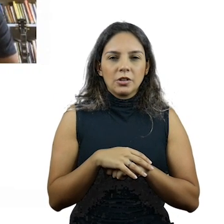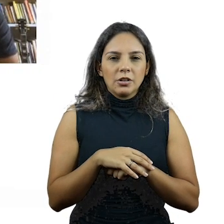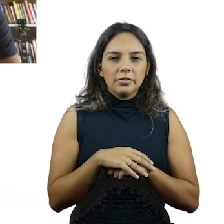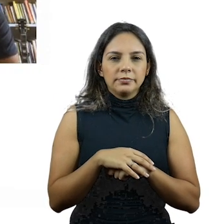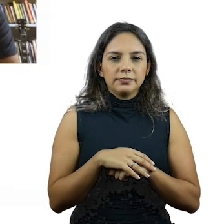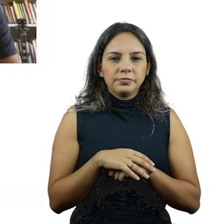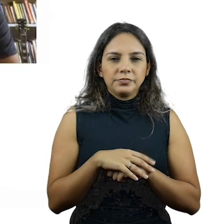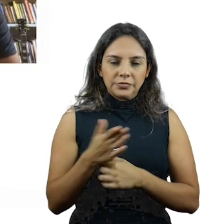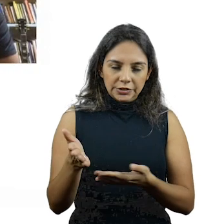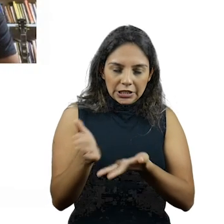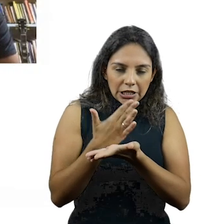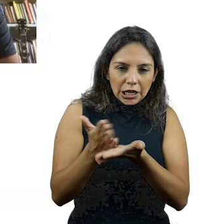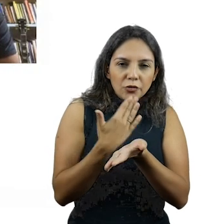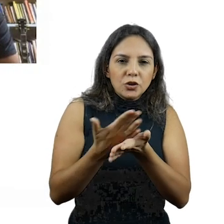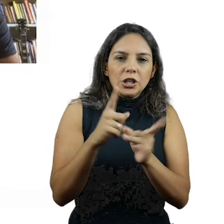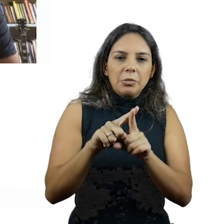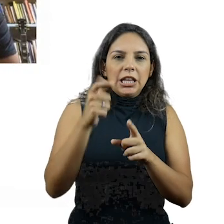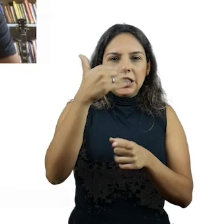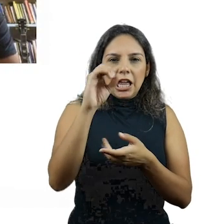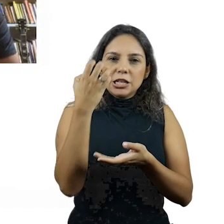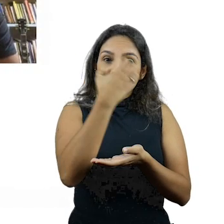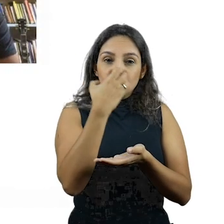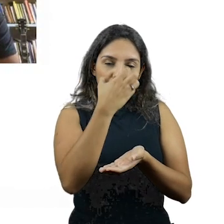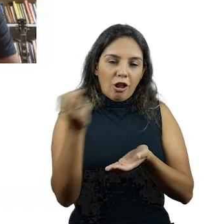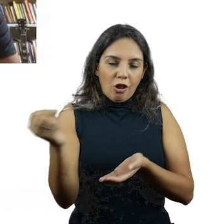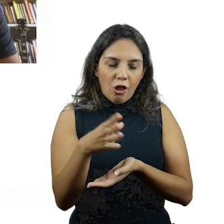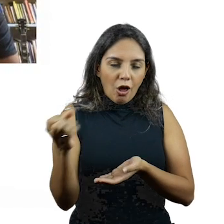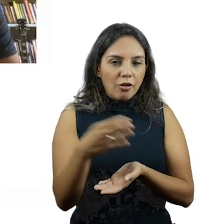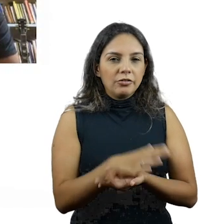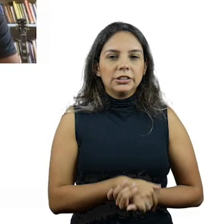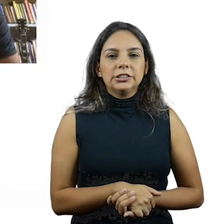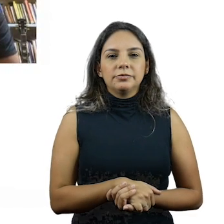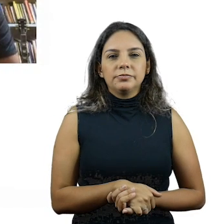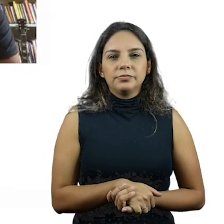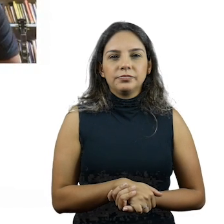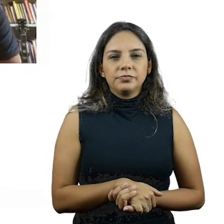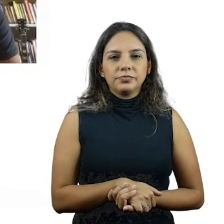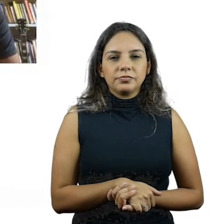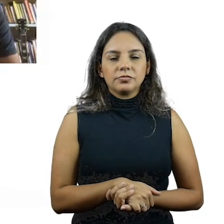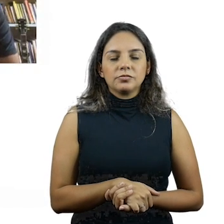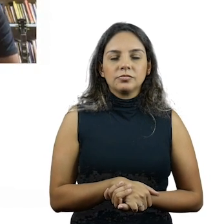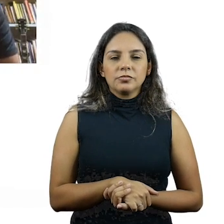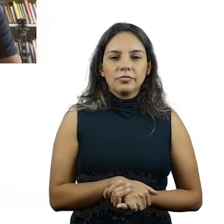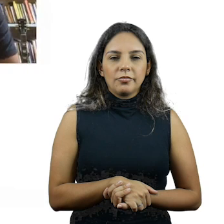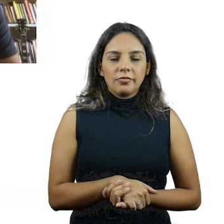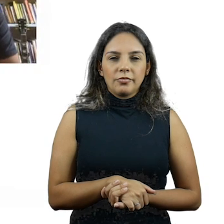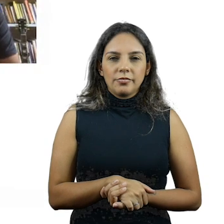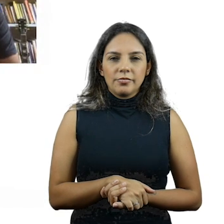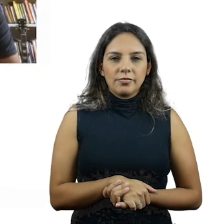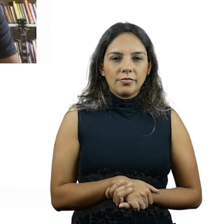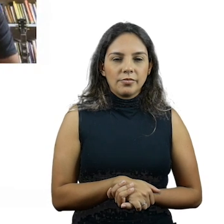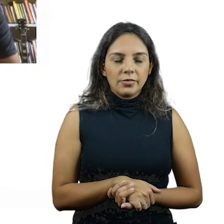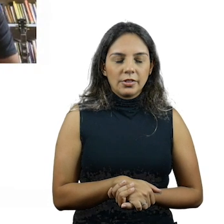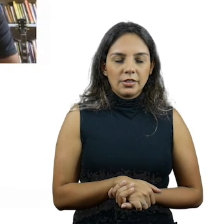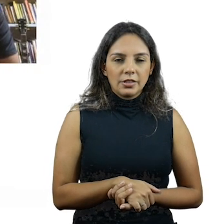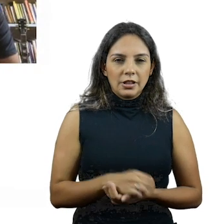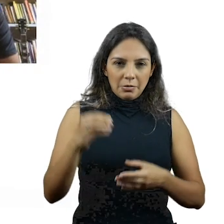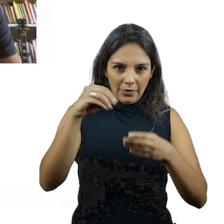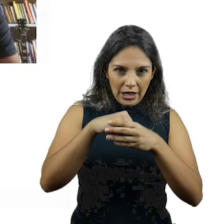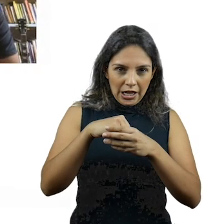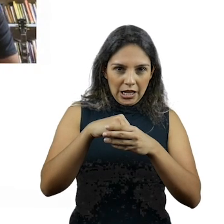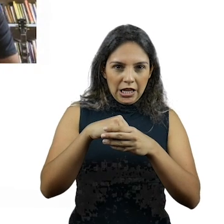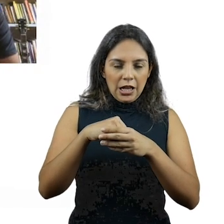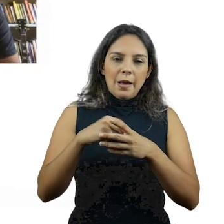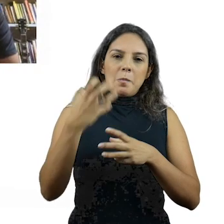com 10 músicas inéditas que eu compus, e esse eu acho que teve um crescimento muito grande na parte técnica e na parte musical.